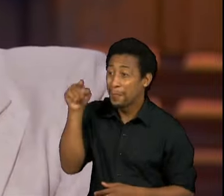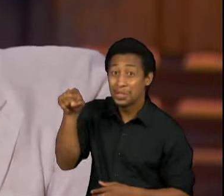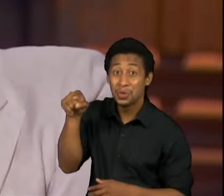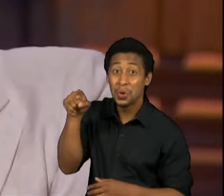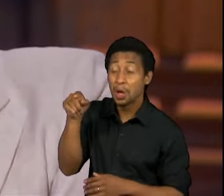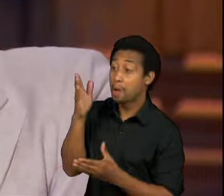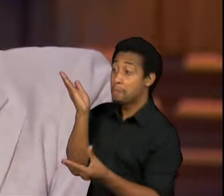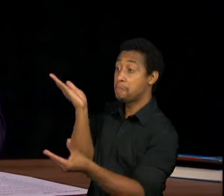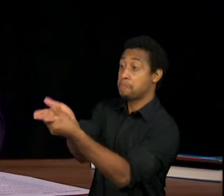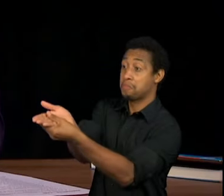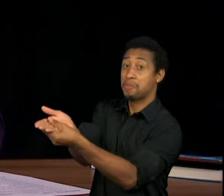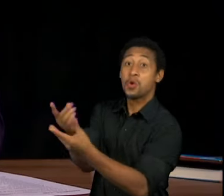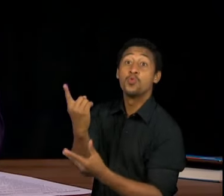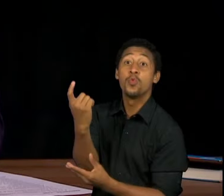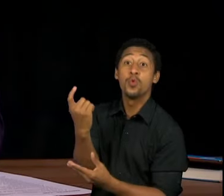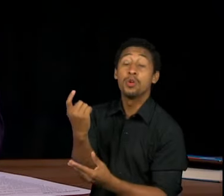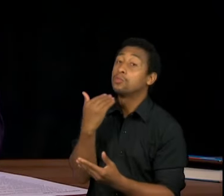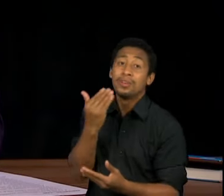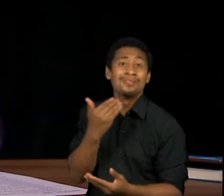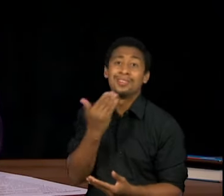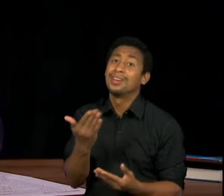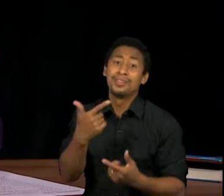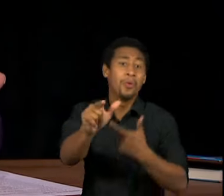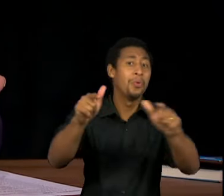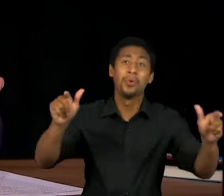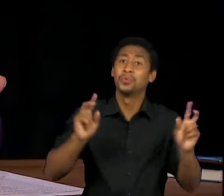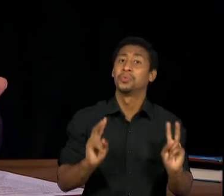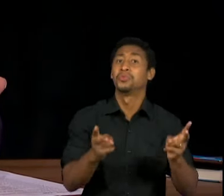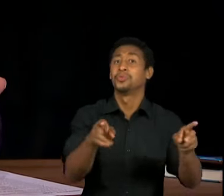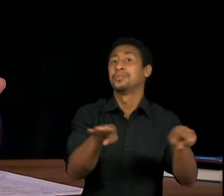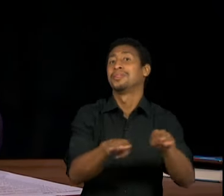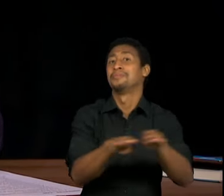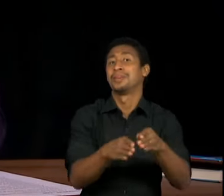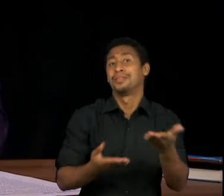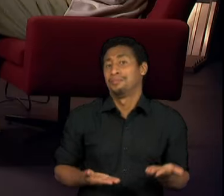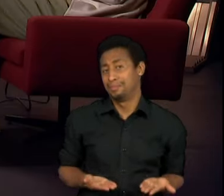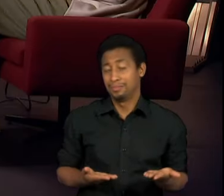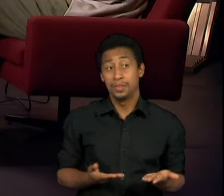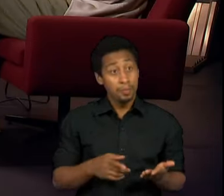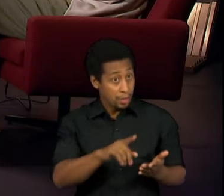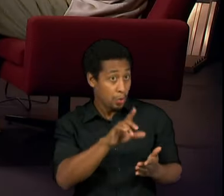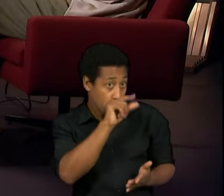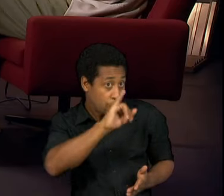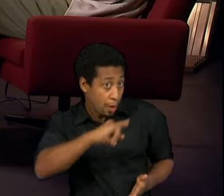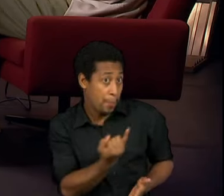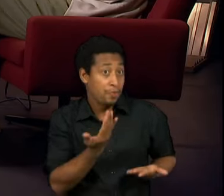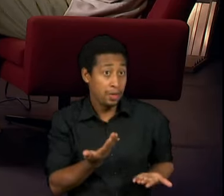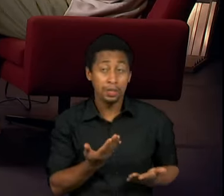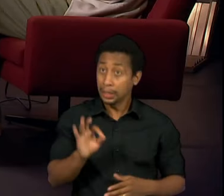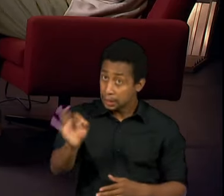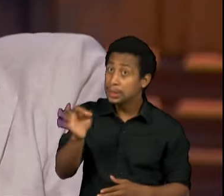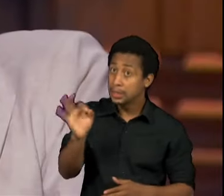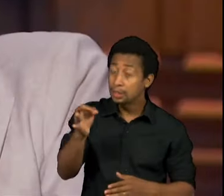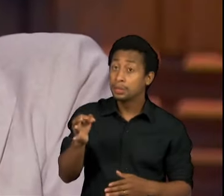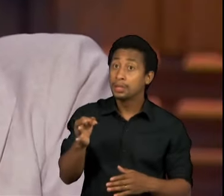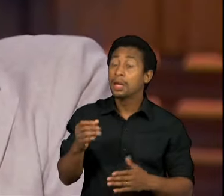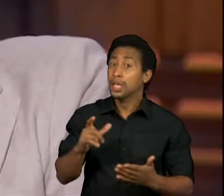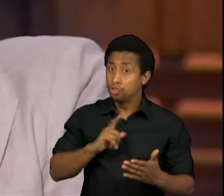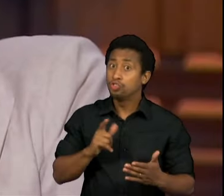indivíduos para indivíduos numa plataforma que inclusive está se beneficiando dessas exatamente uma nova ficou na Trend top sem